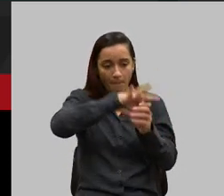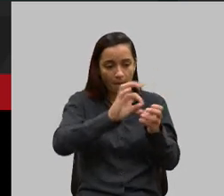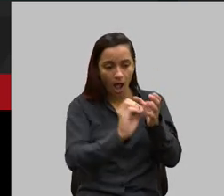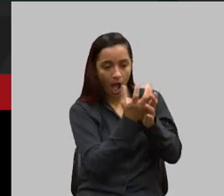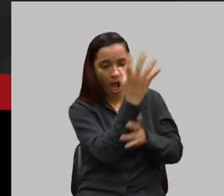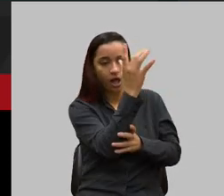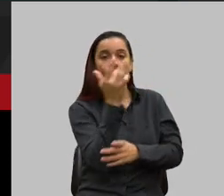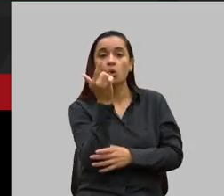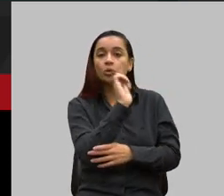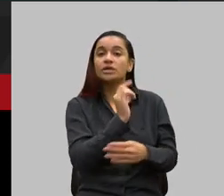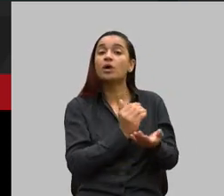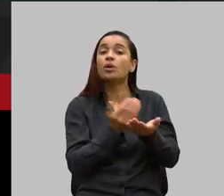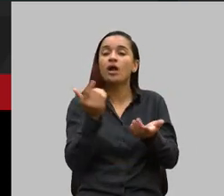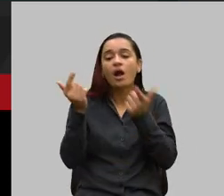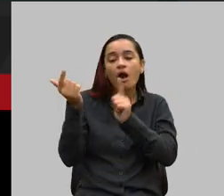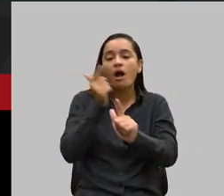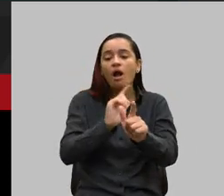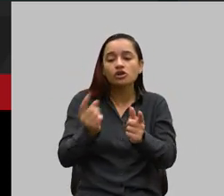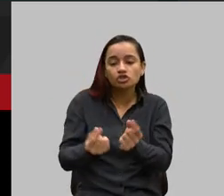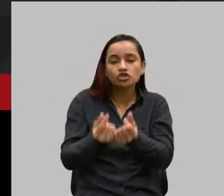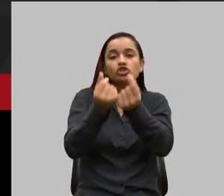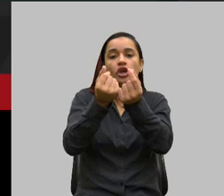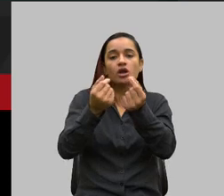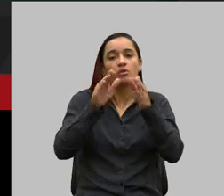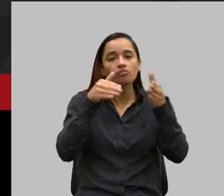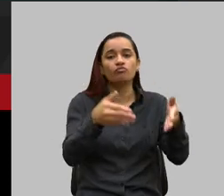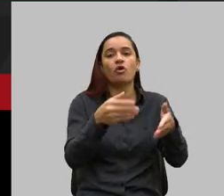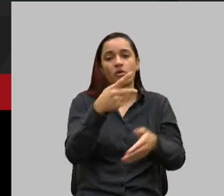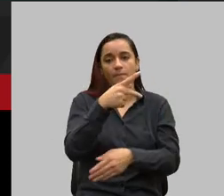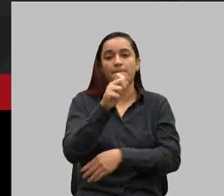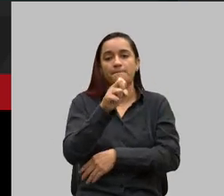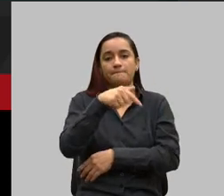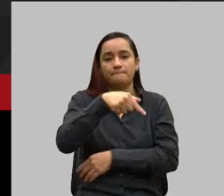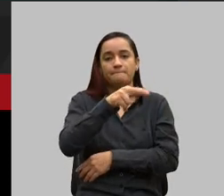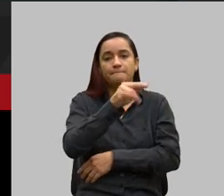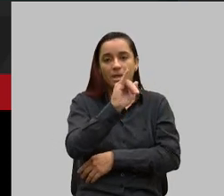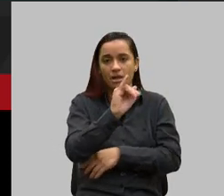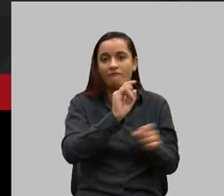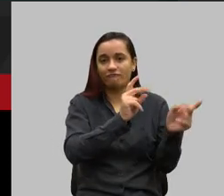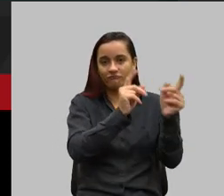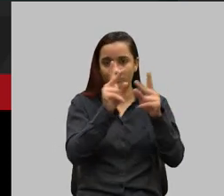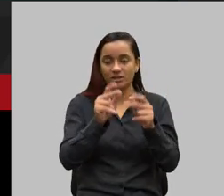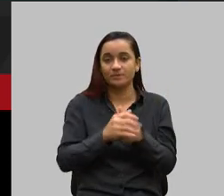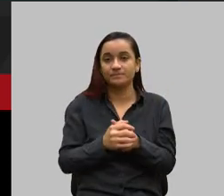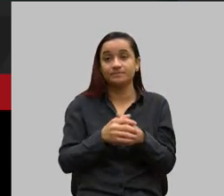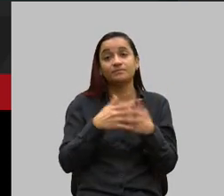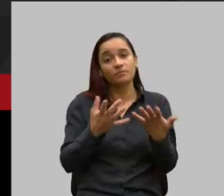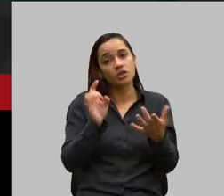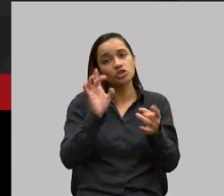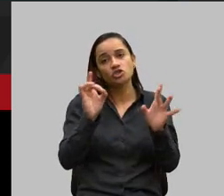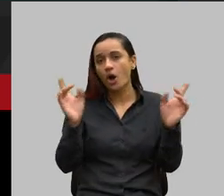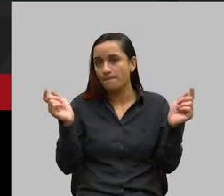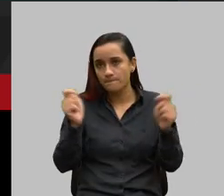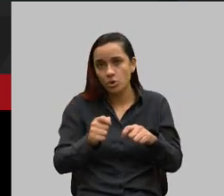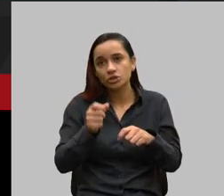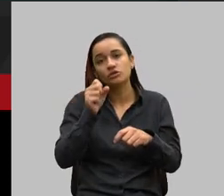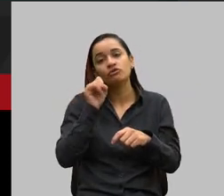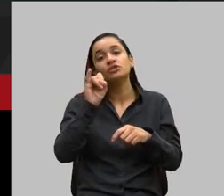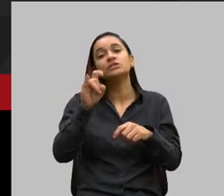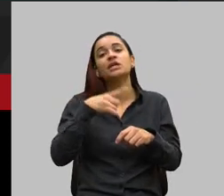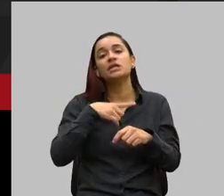pequ e isso será possível com os recursos desse eh dessa linha de inovação para